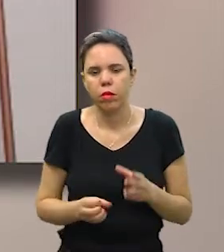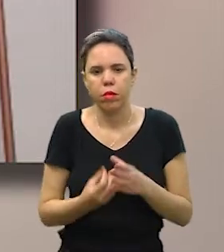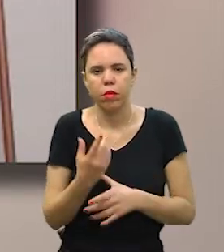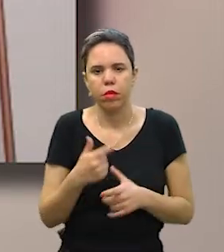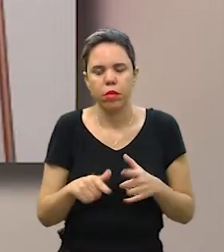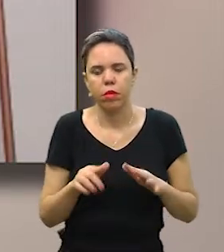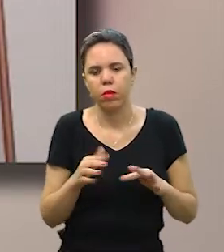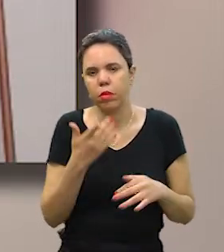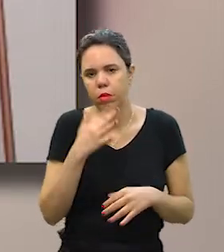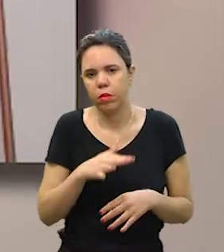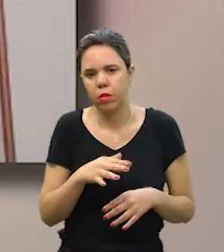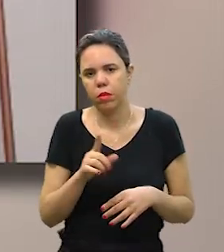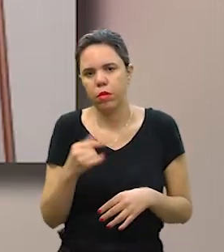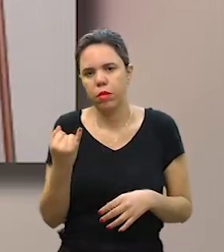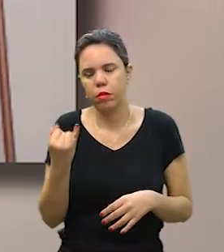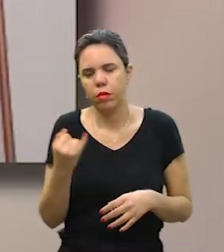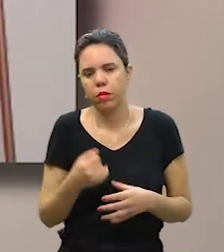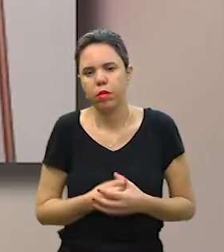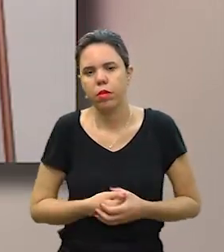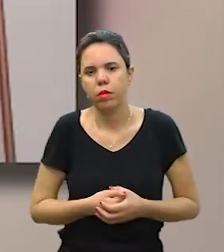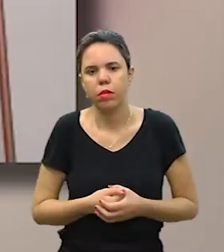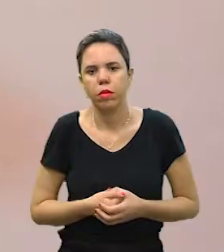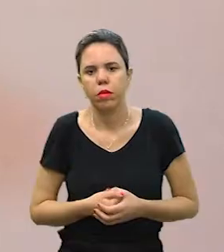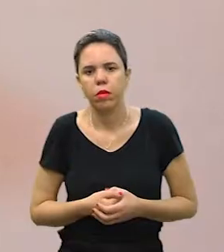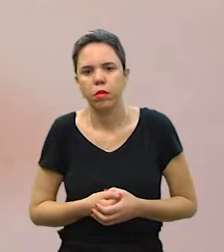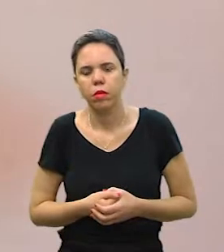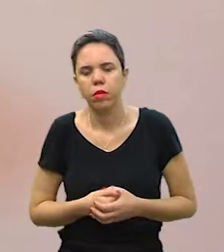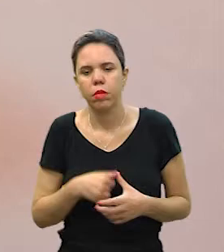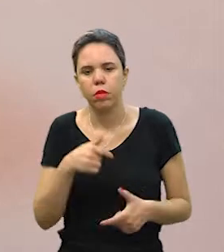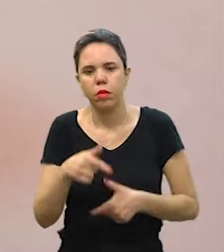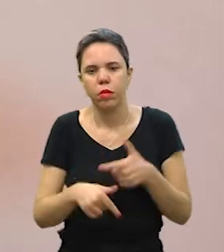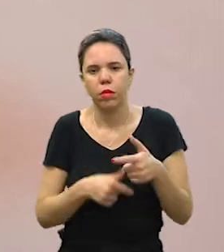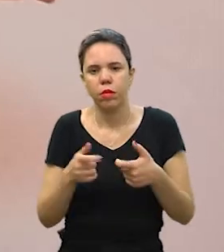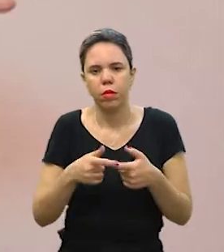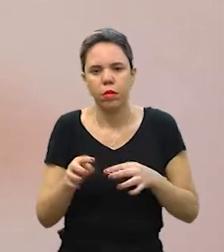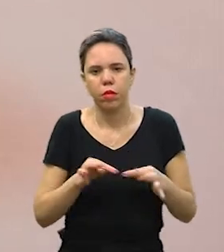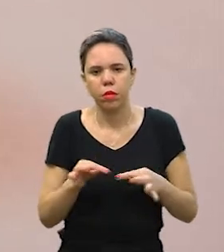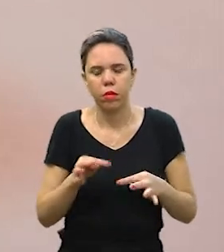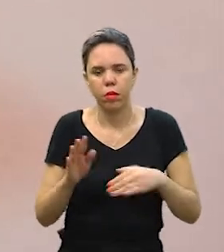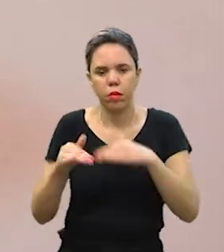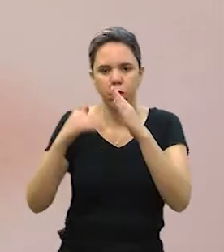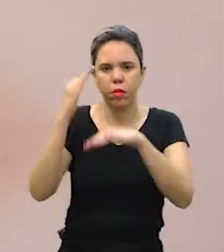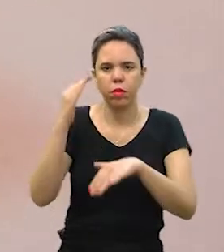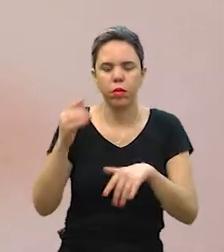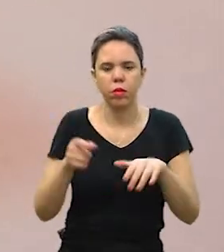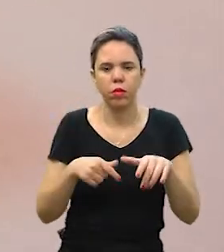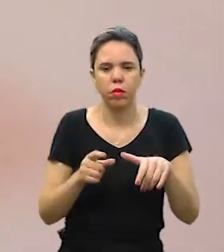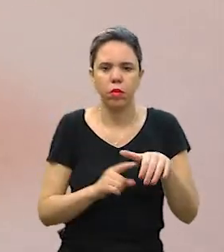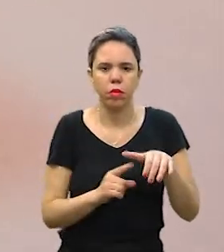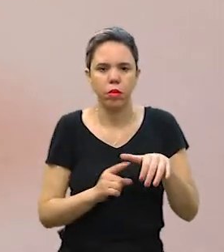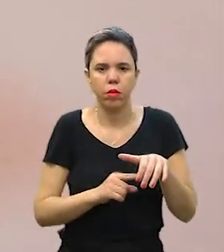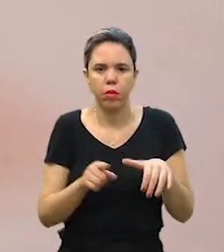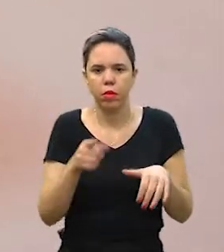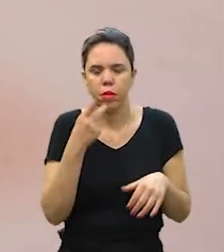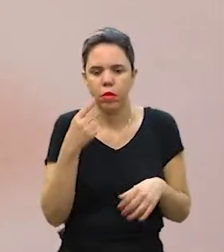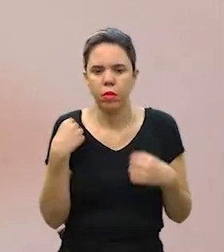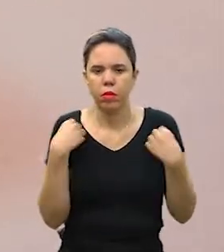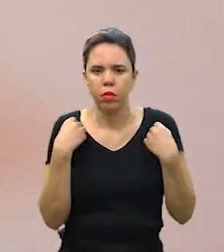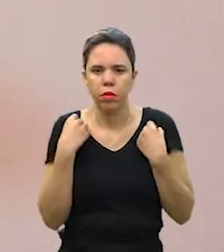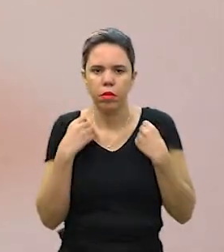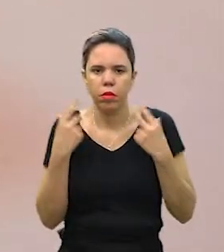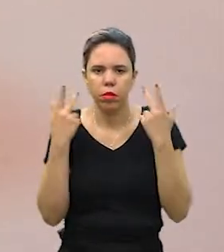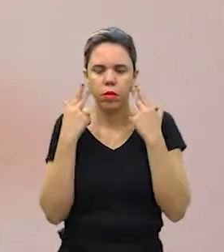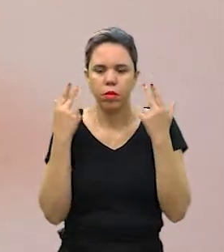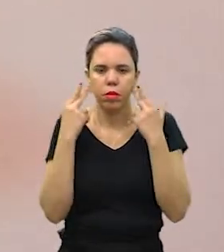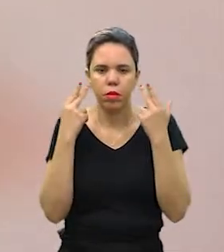está acontecendo com essa criança. Isso é muito importante. E o trabalho do pediatra também vai além do consultório, né? Pelo que você está falando.